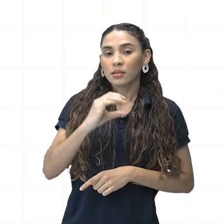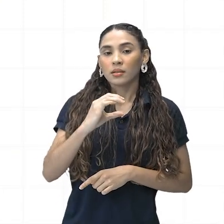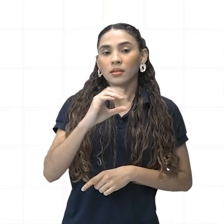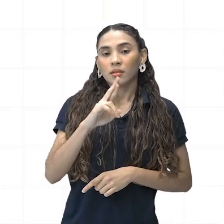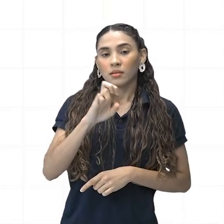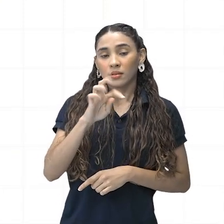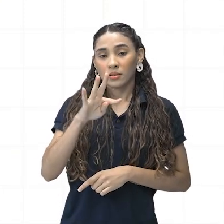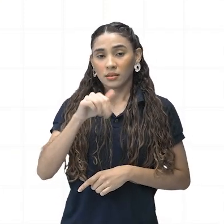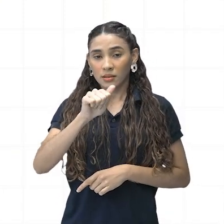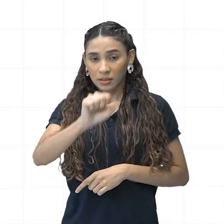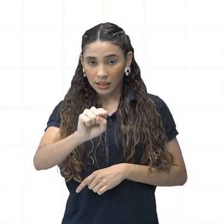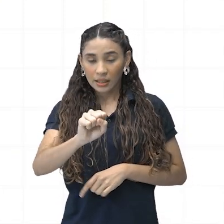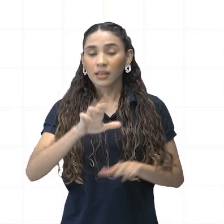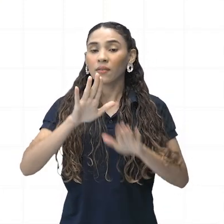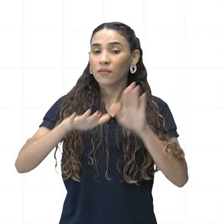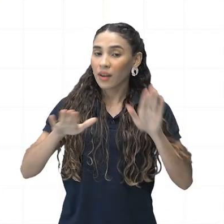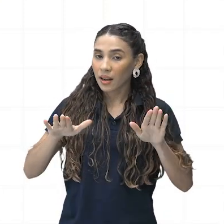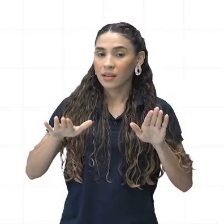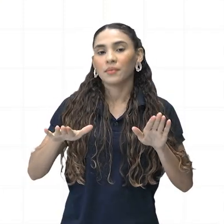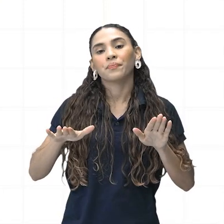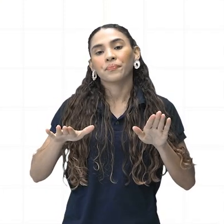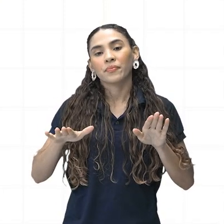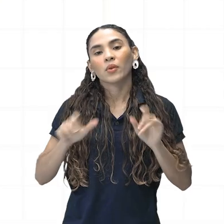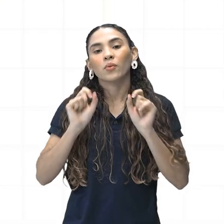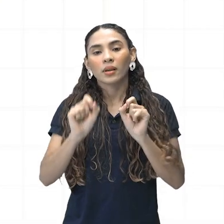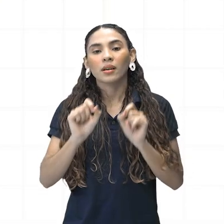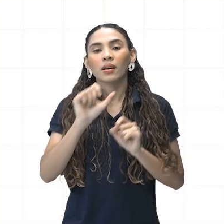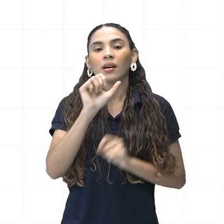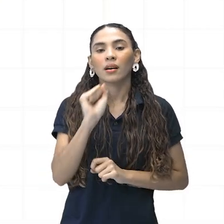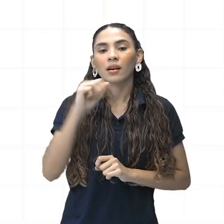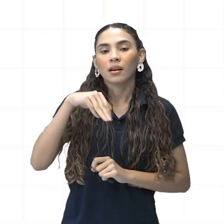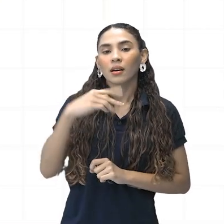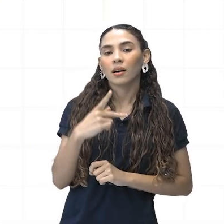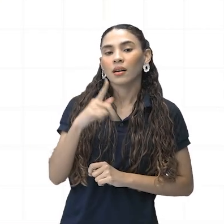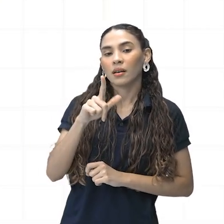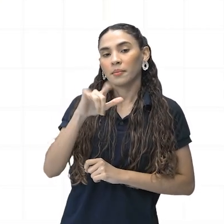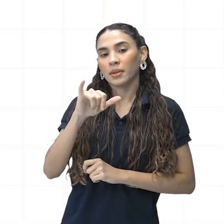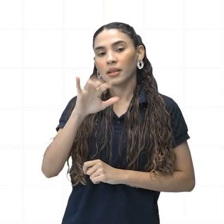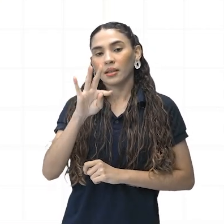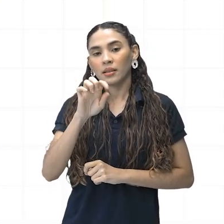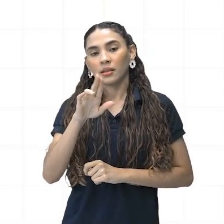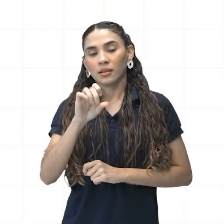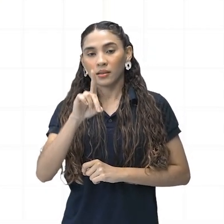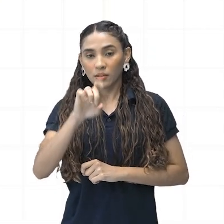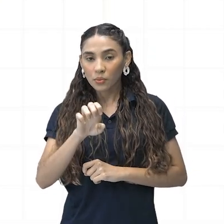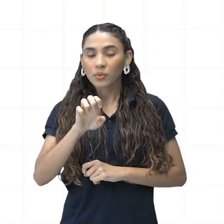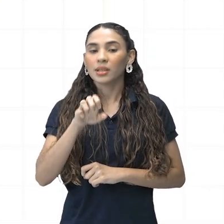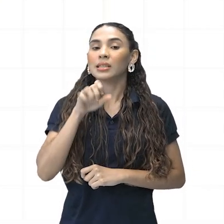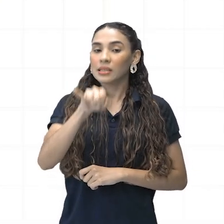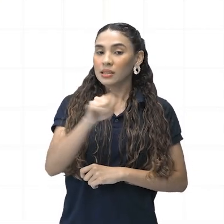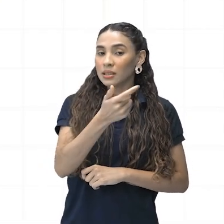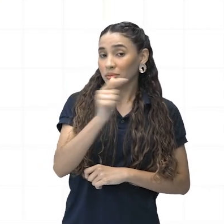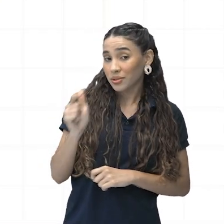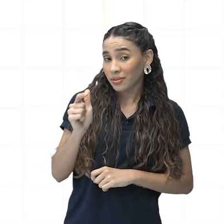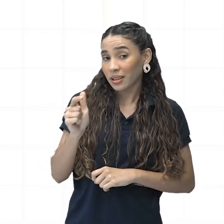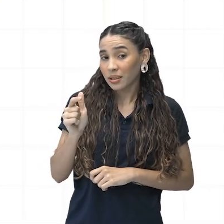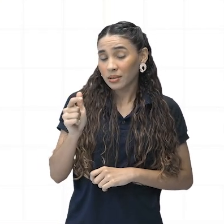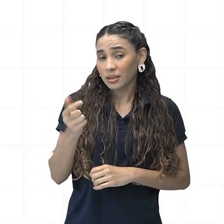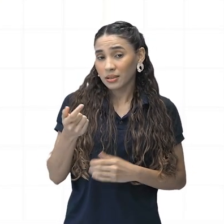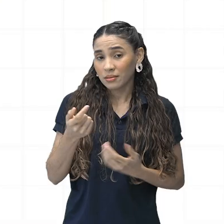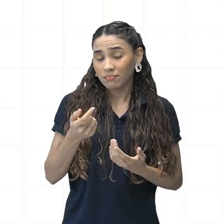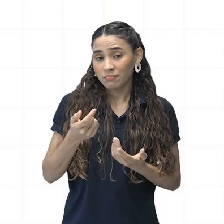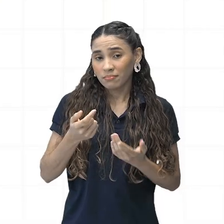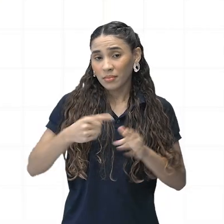também depender da amplitude, né? Por exemplo, se não tiver muita variação